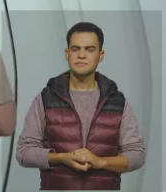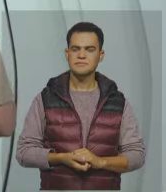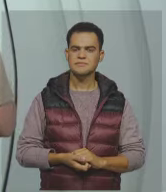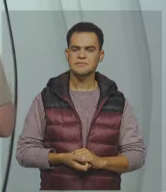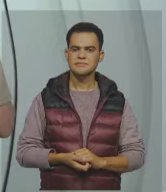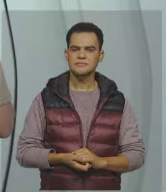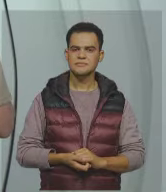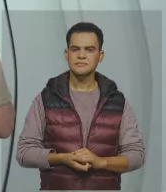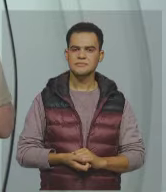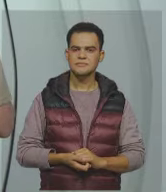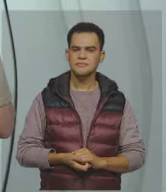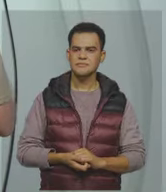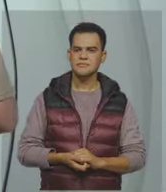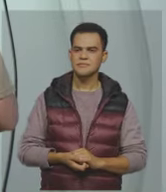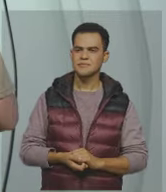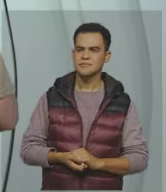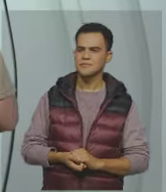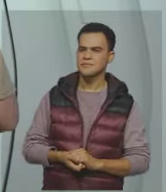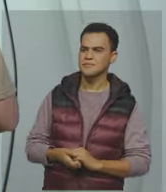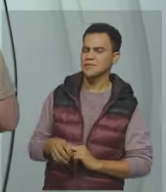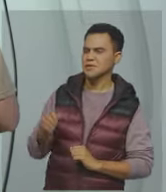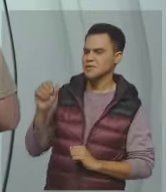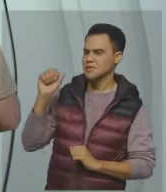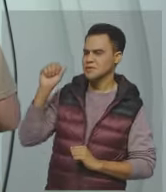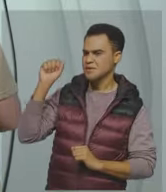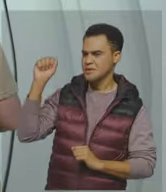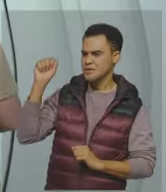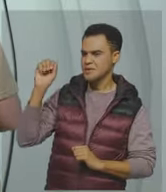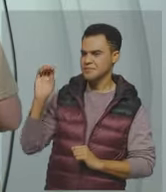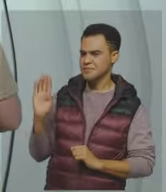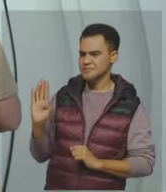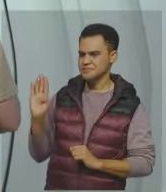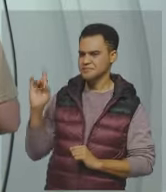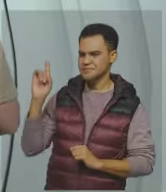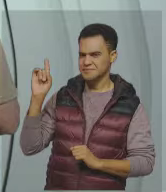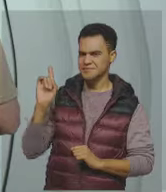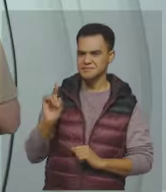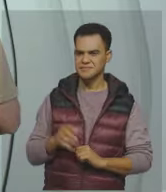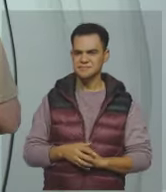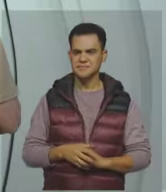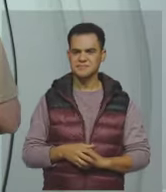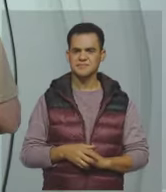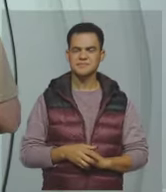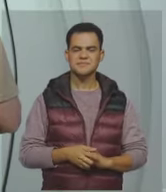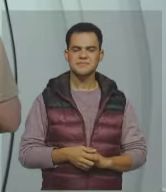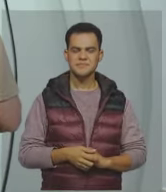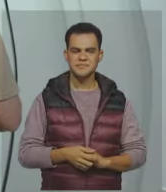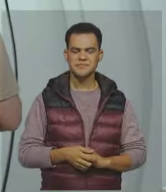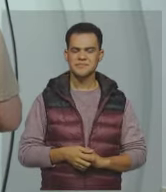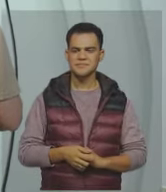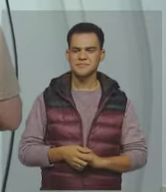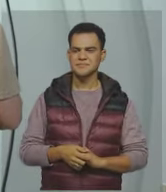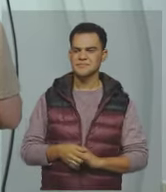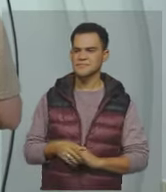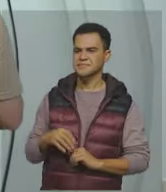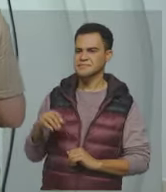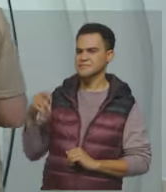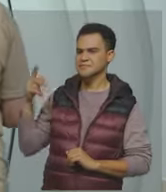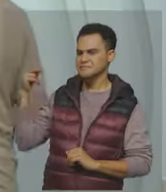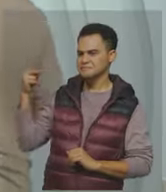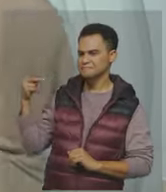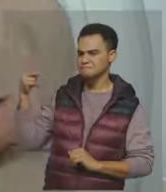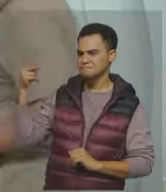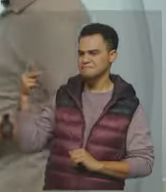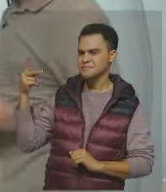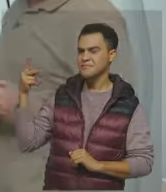Aqui é o ponto A e aqui o ponto B. E é dito que aqui, entre esses pontos, nós temos